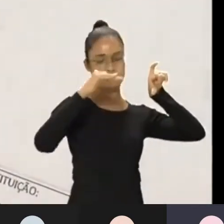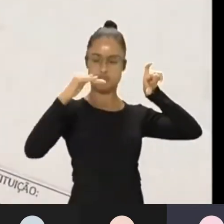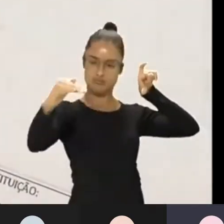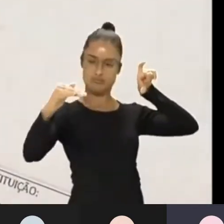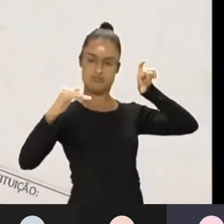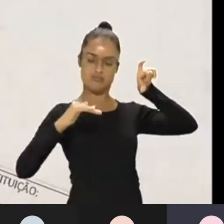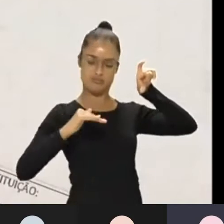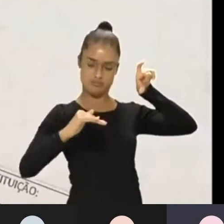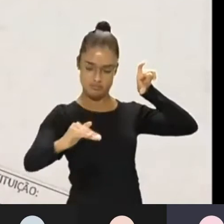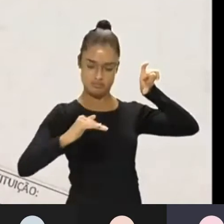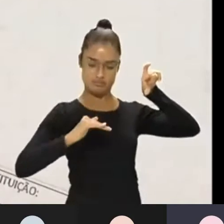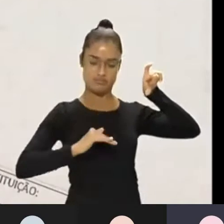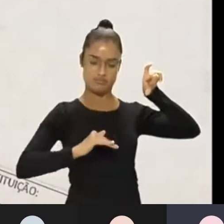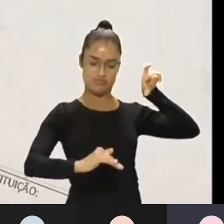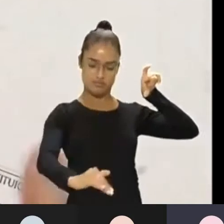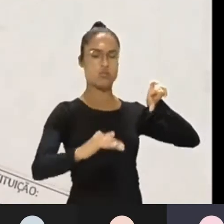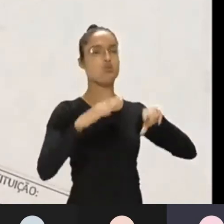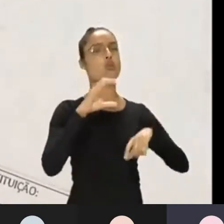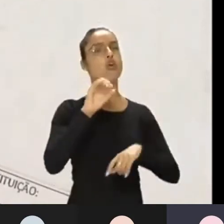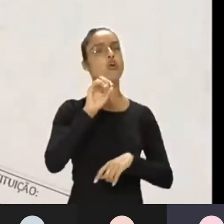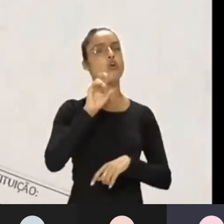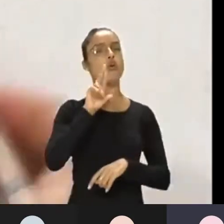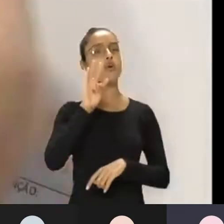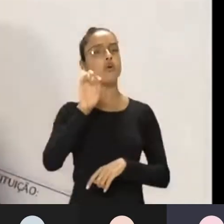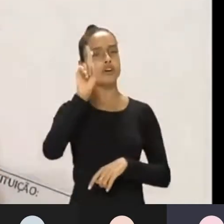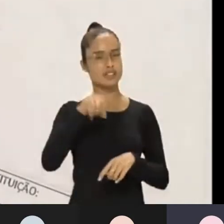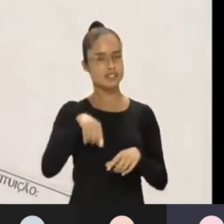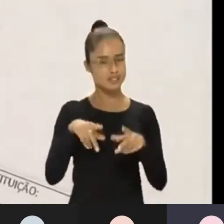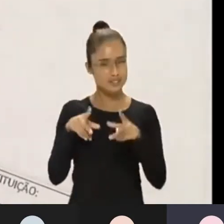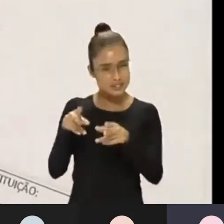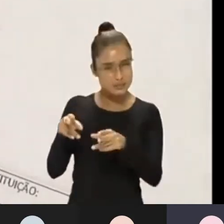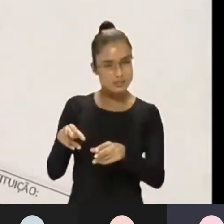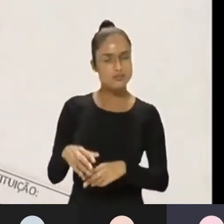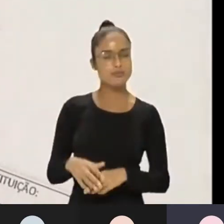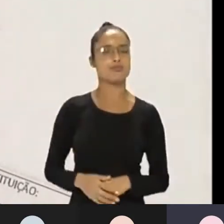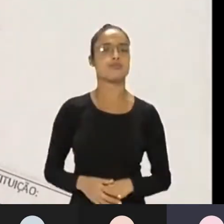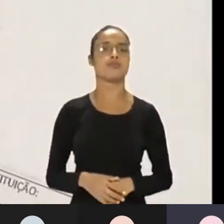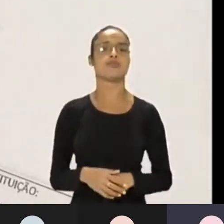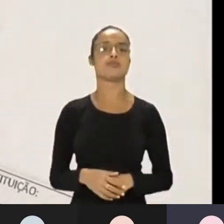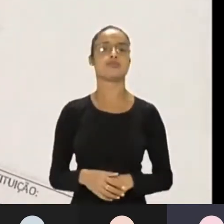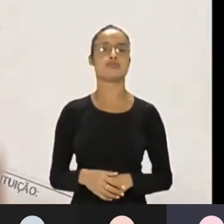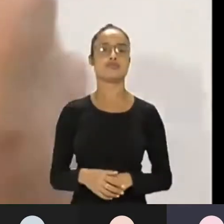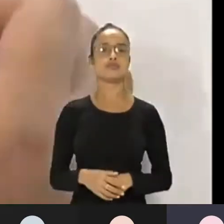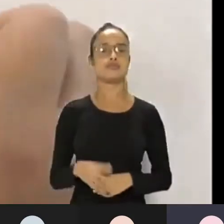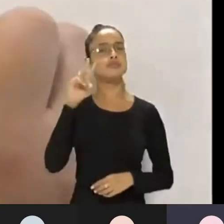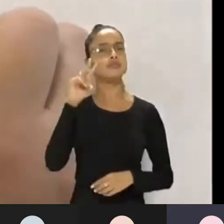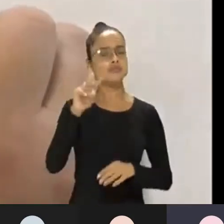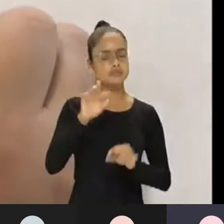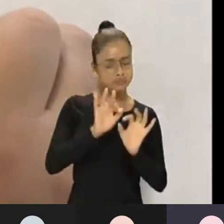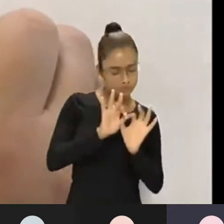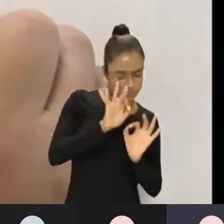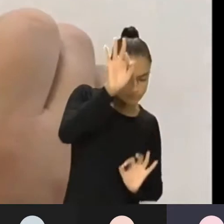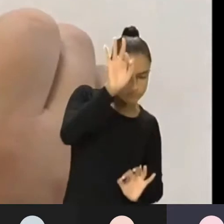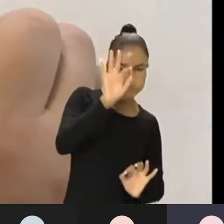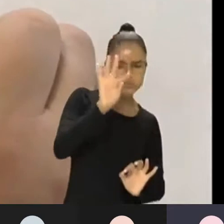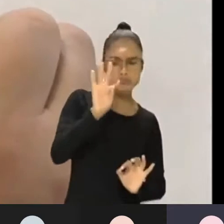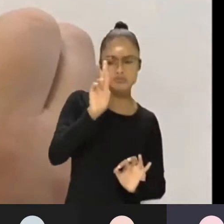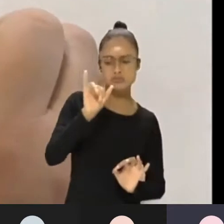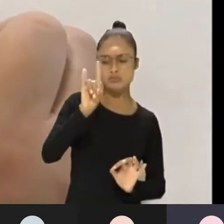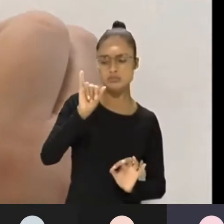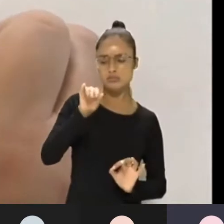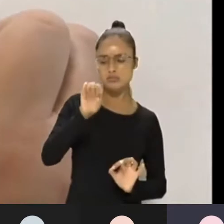tem que ter uma noção de como transpor as medidas para fazer essa representação tridimensional. Análogo ao anterior,